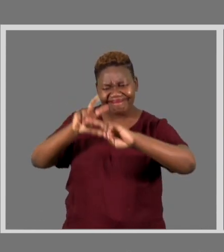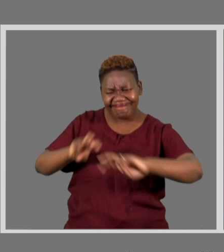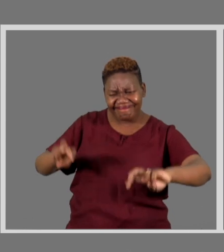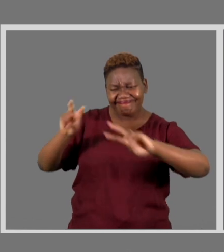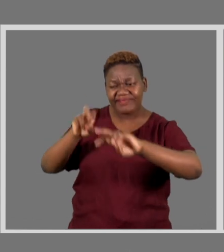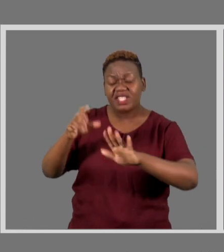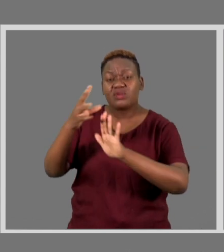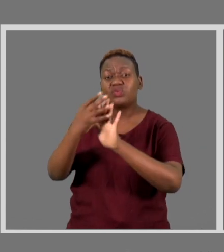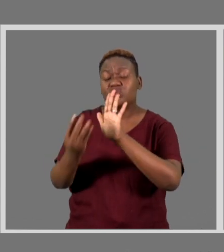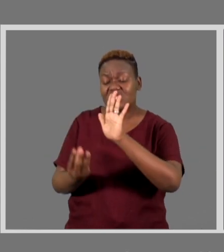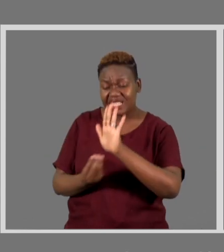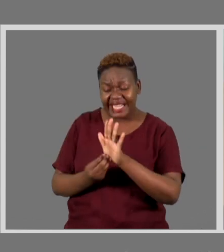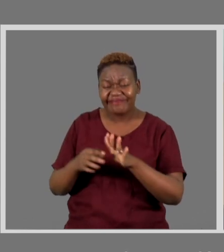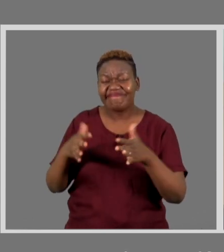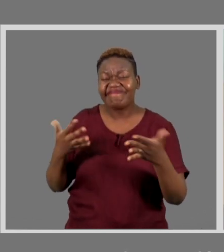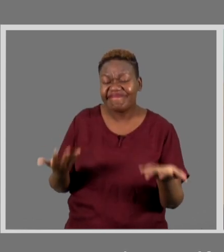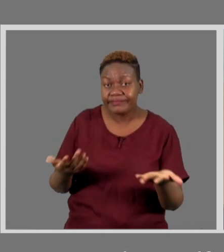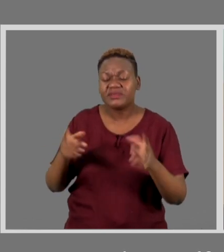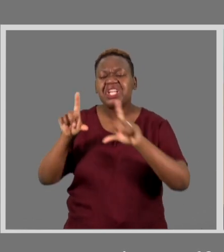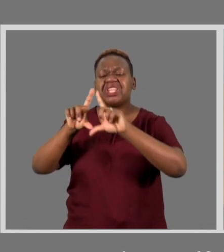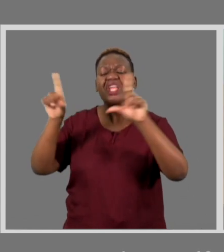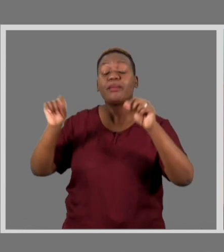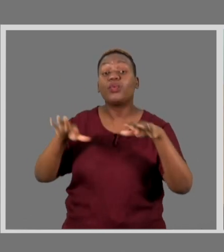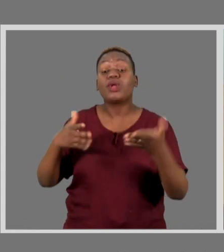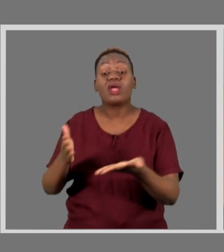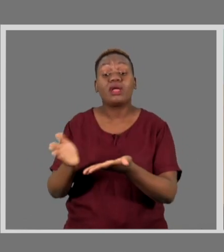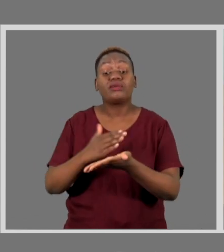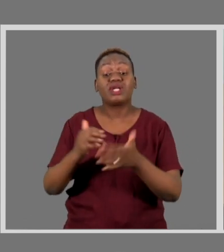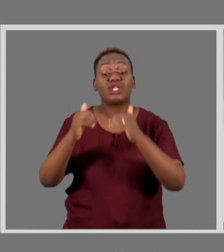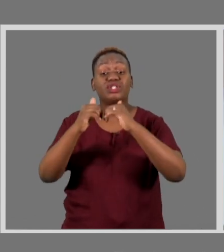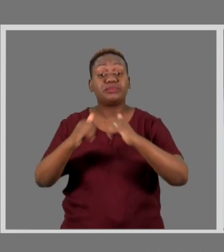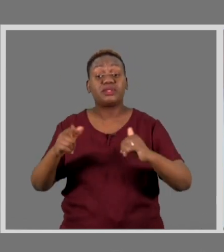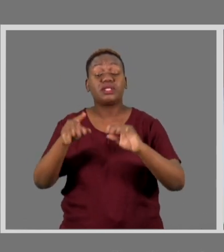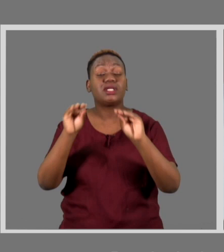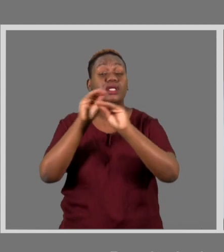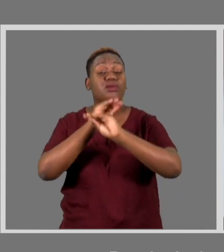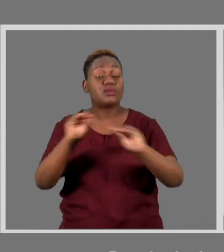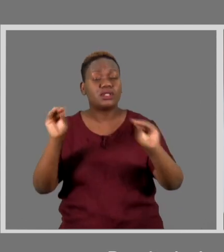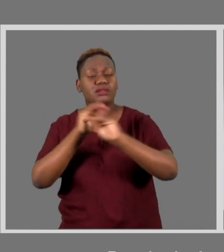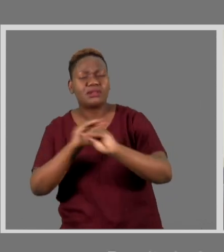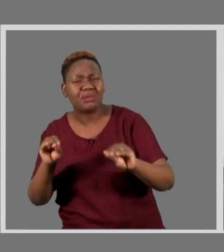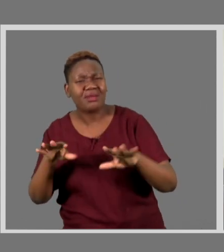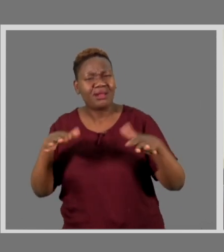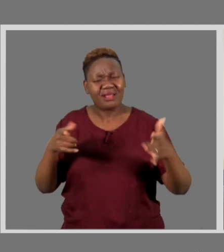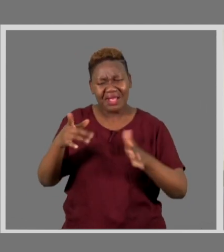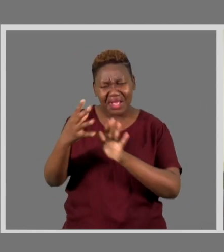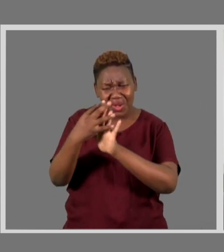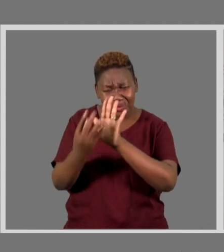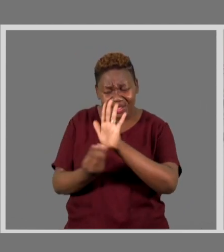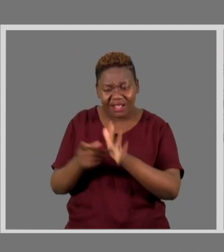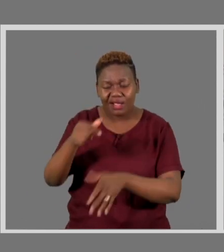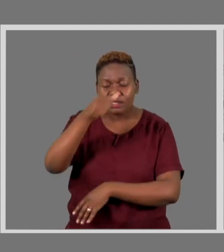corrente um livro sobre necessidades educativas especiais. Resultado de uma pesquisa de vários autores, o manual